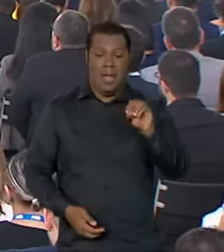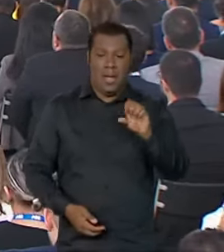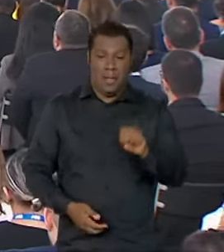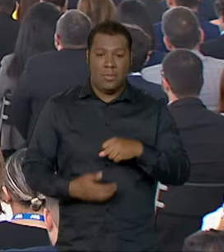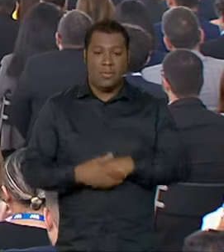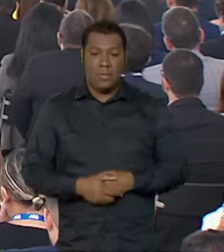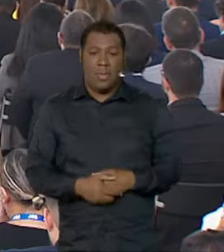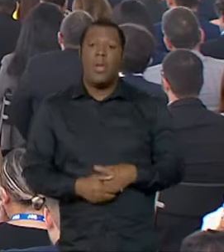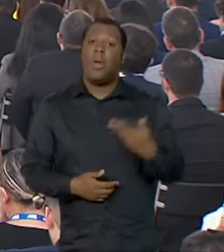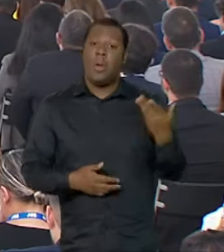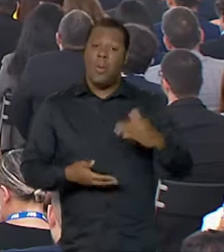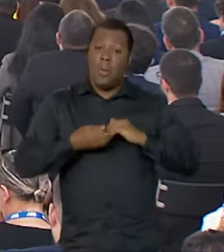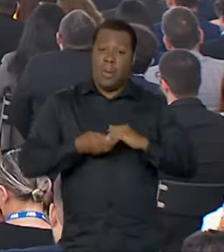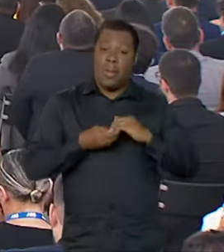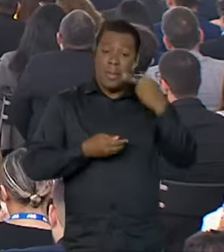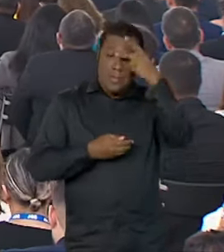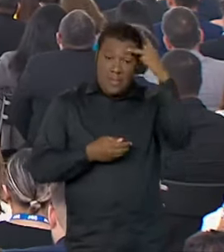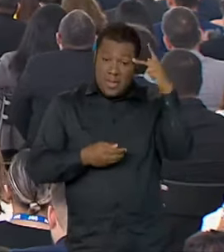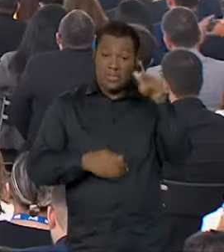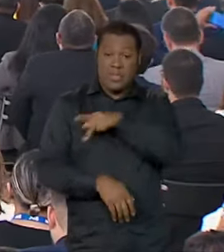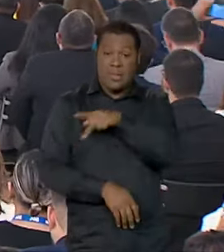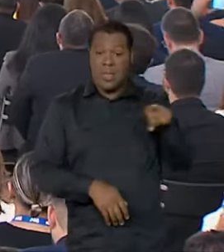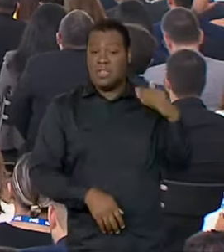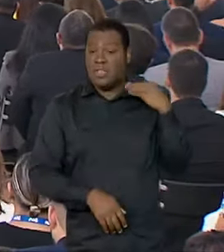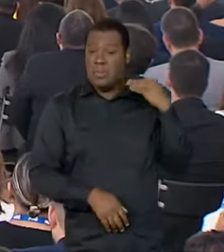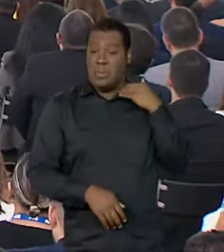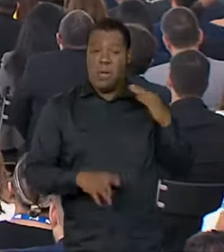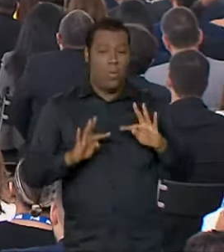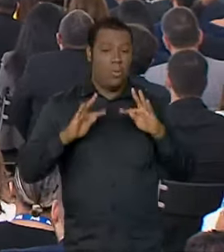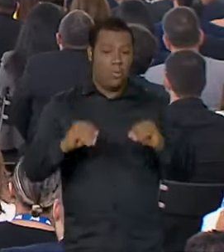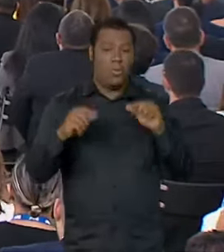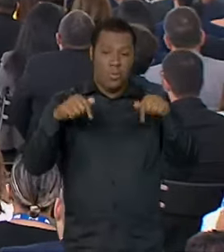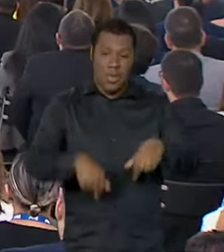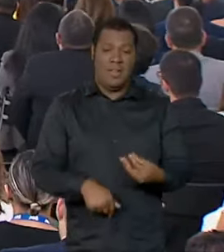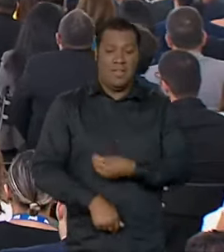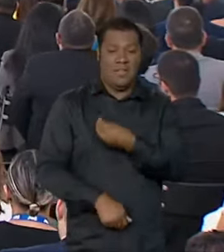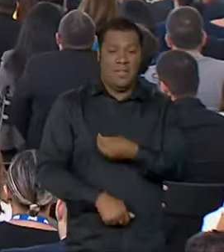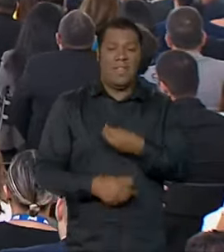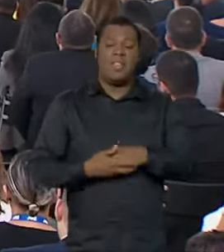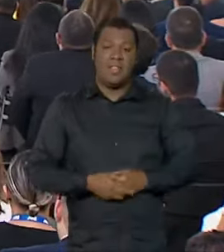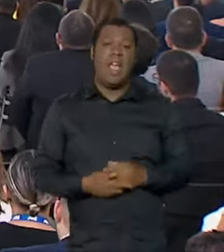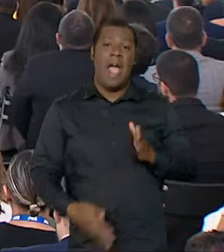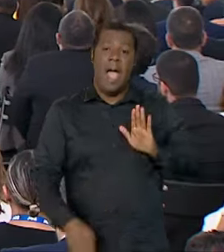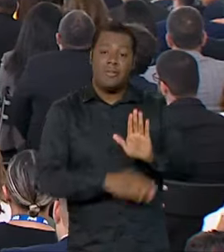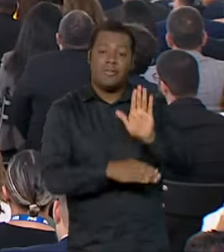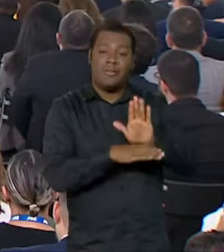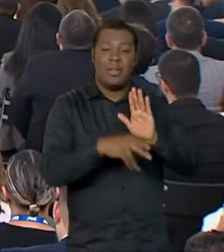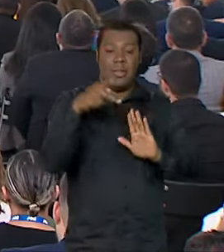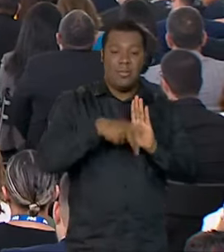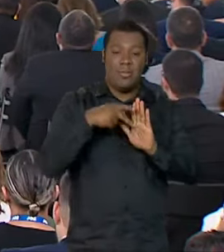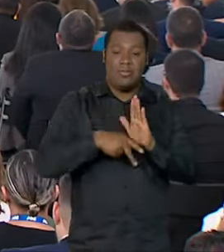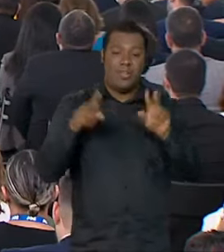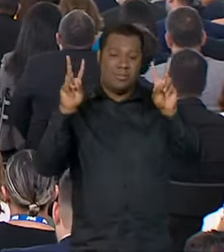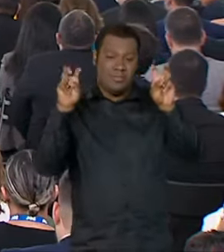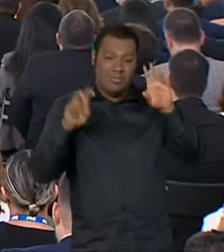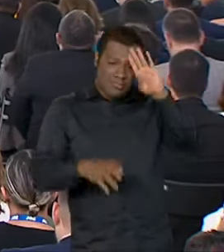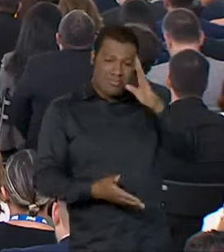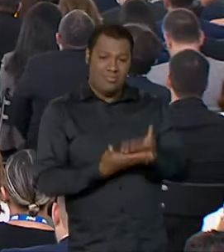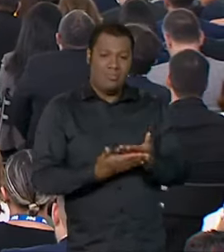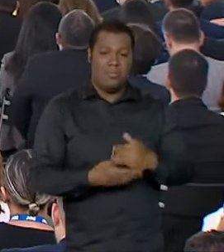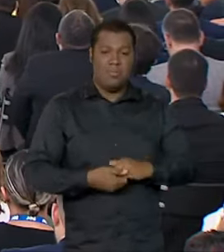cumprimentar todos os bancários e bancárias que estão juntos aqui para fazer, eu acredito, dar muito certo.